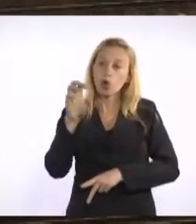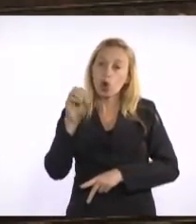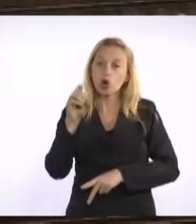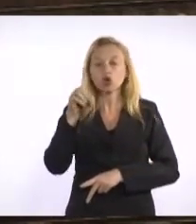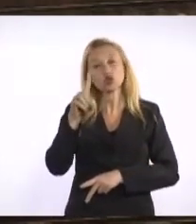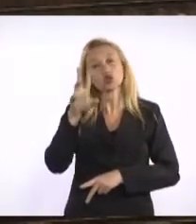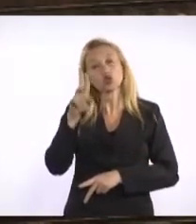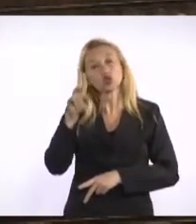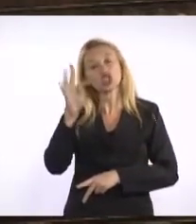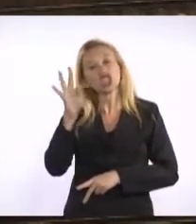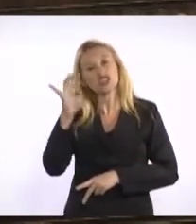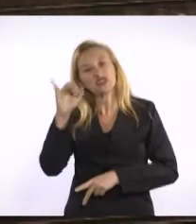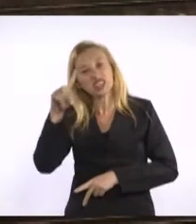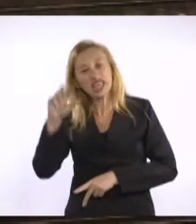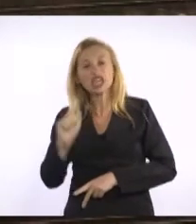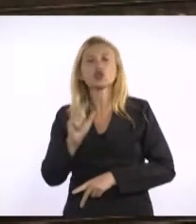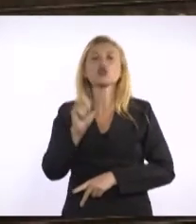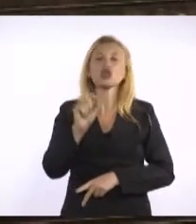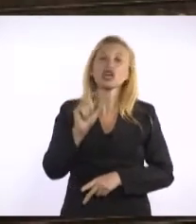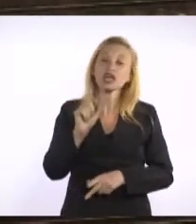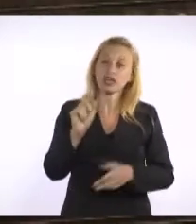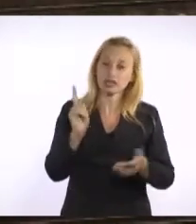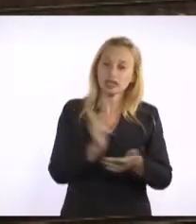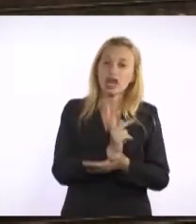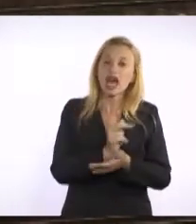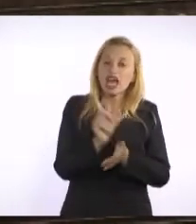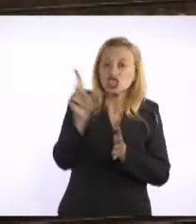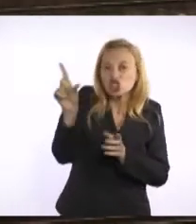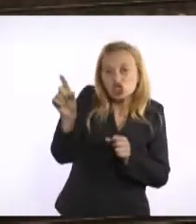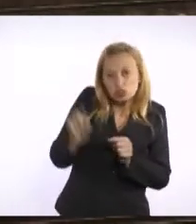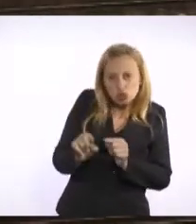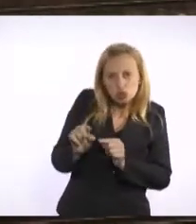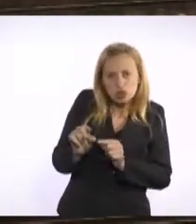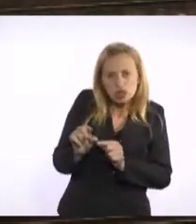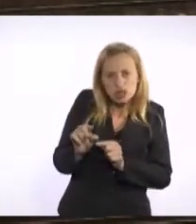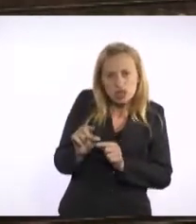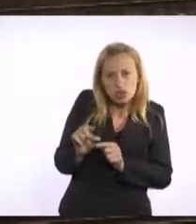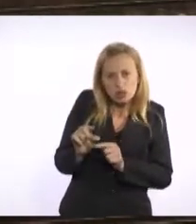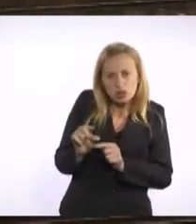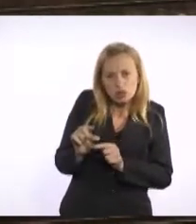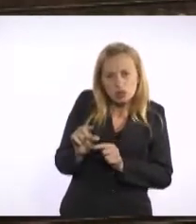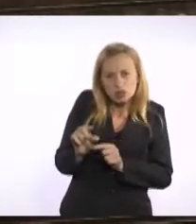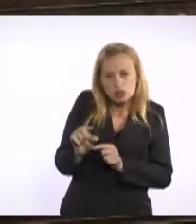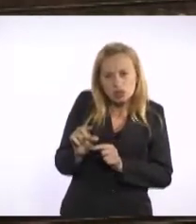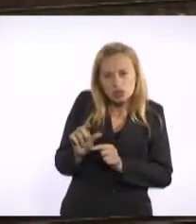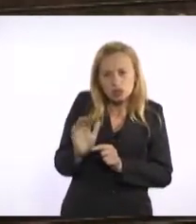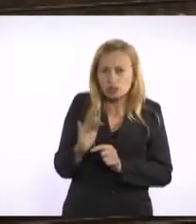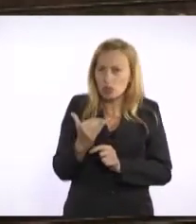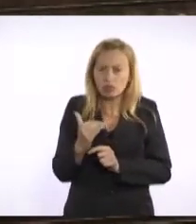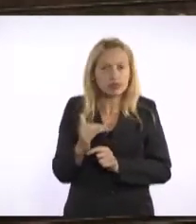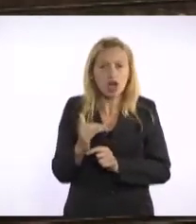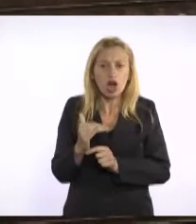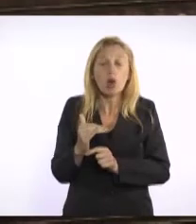dizer? A redução da letalidade não pontua, mas relatar um